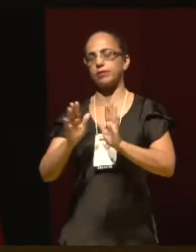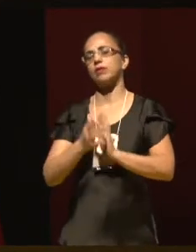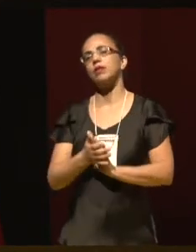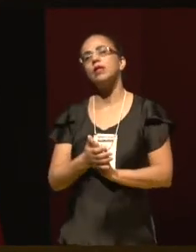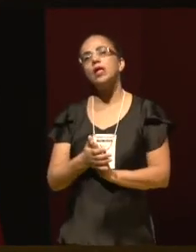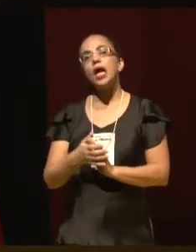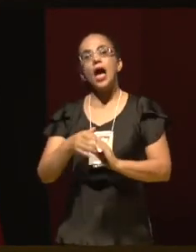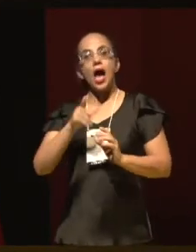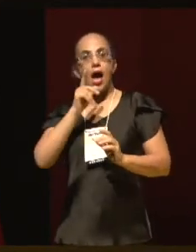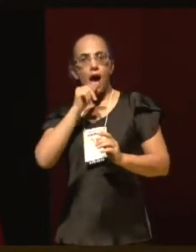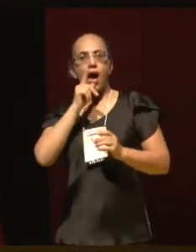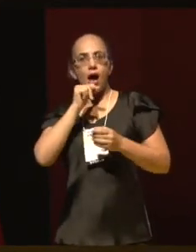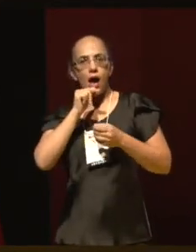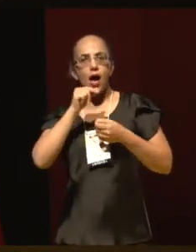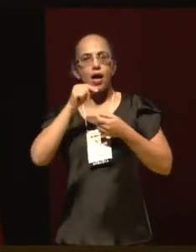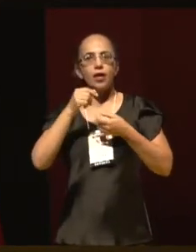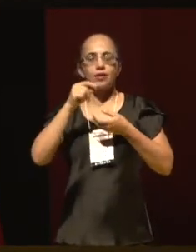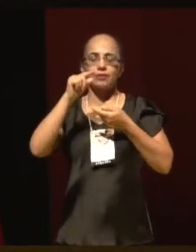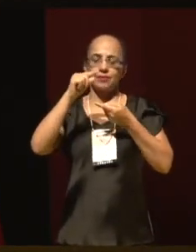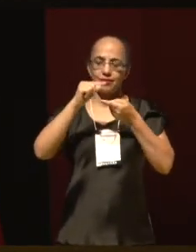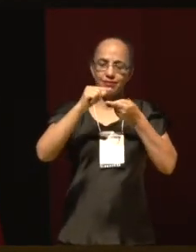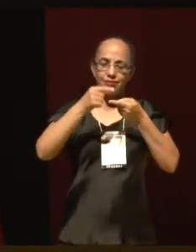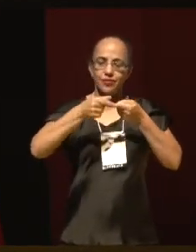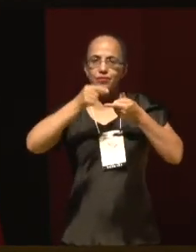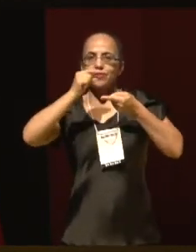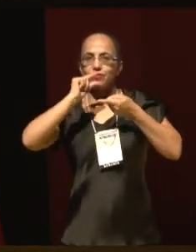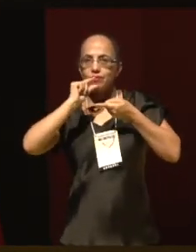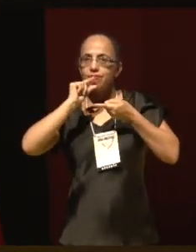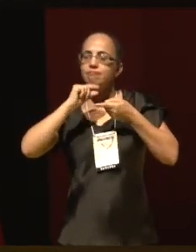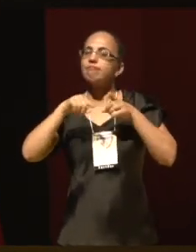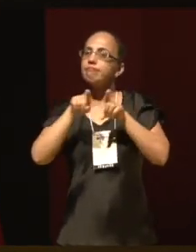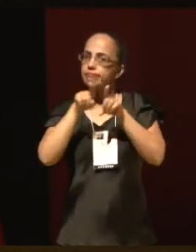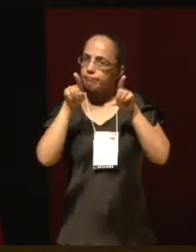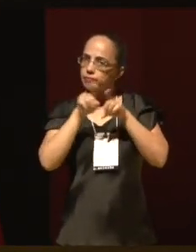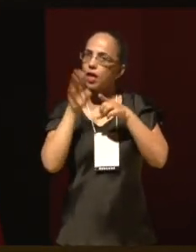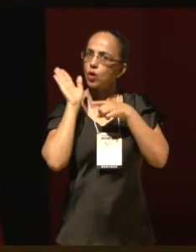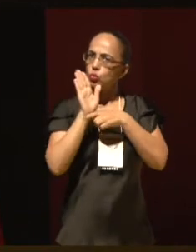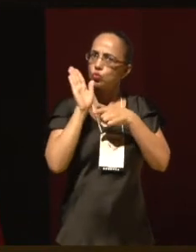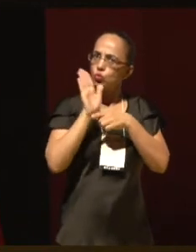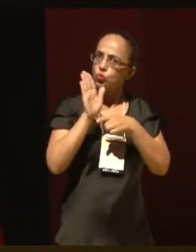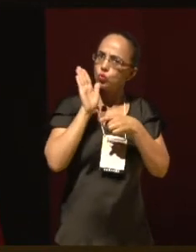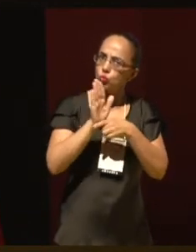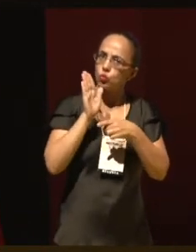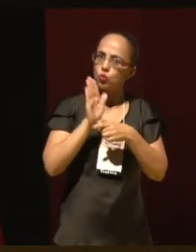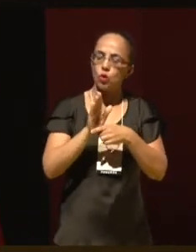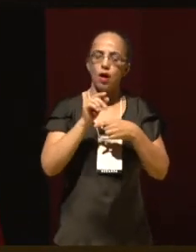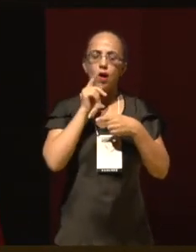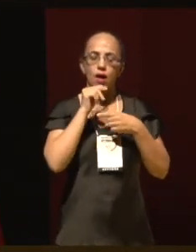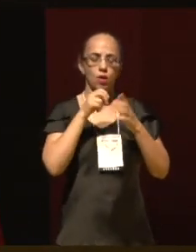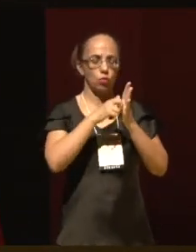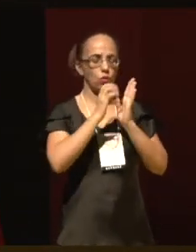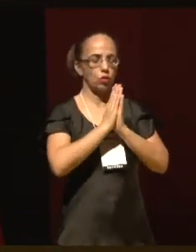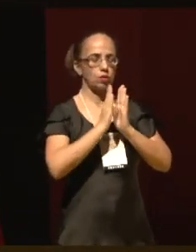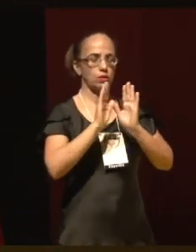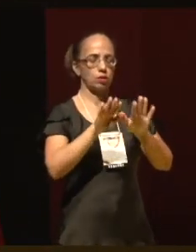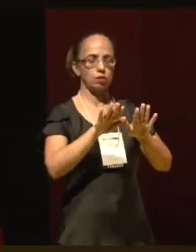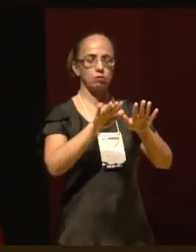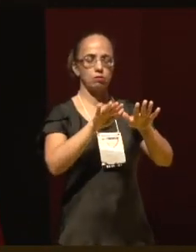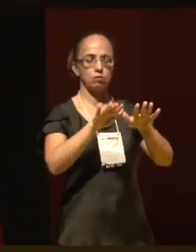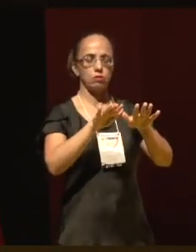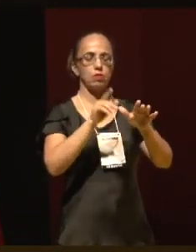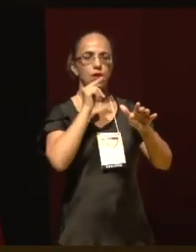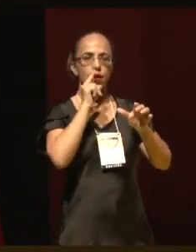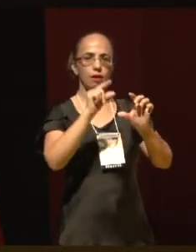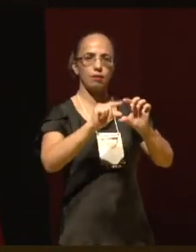ajudaria muito para o processo também de o trabalho do transtorno. Não significa